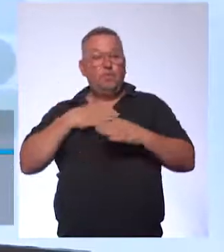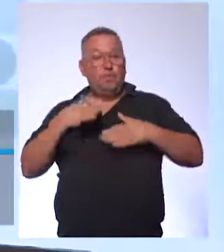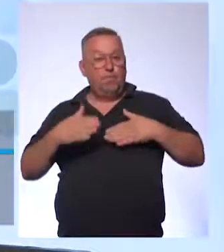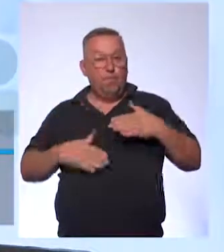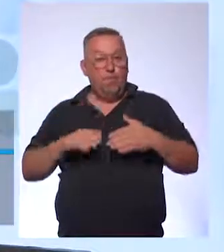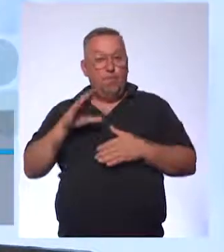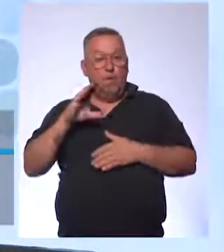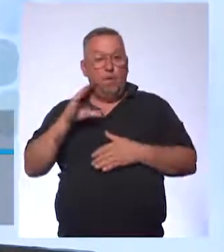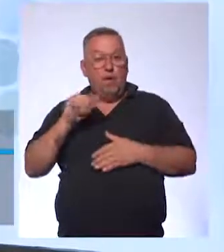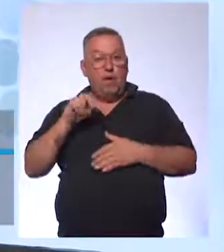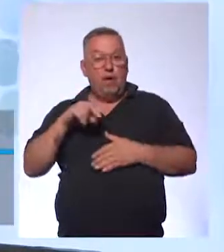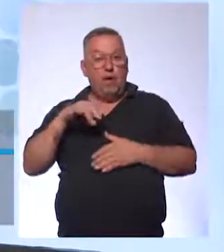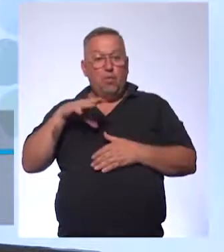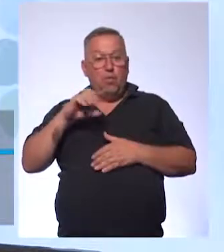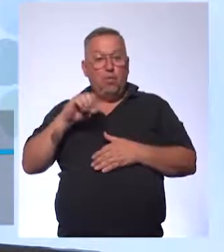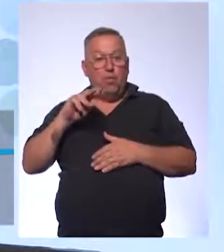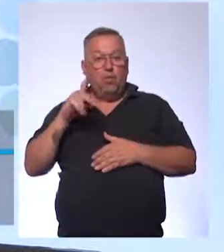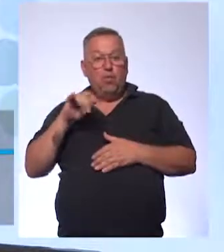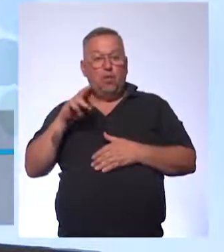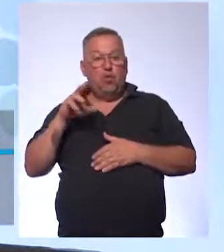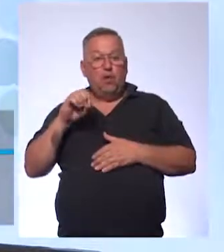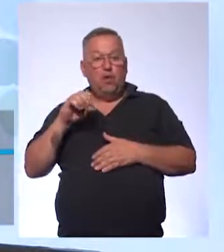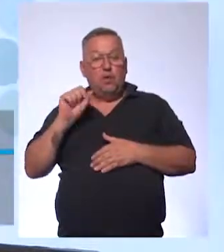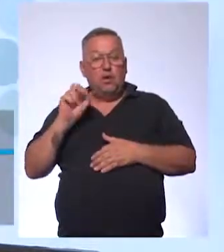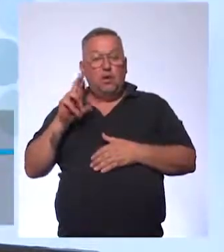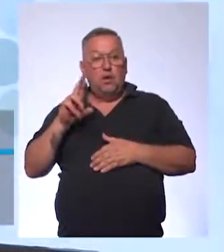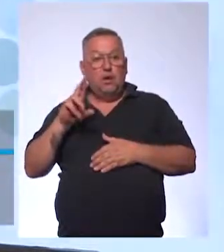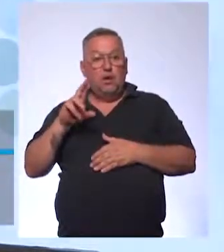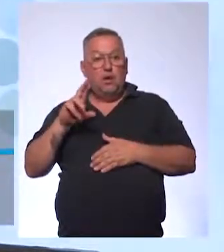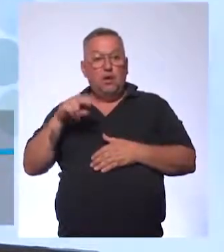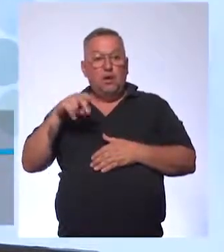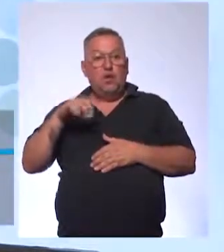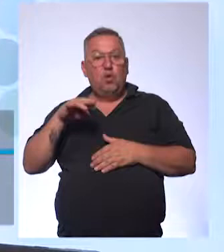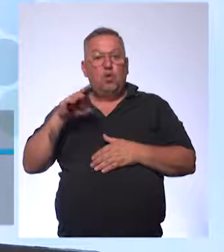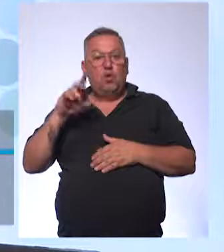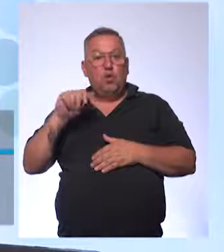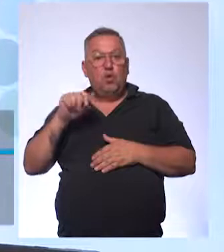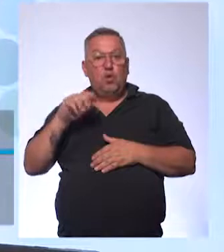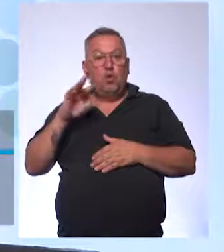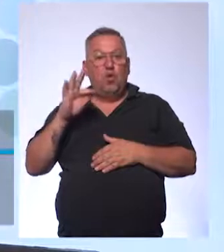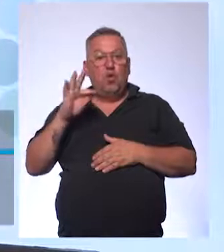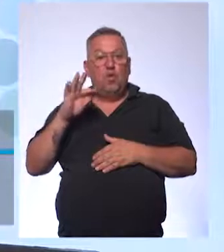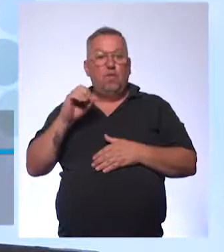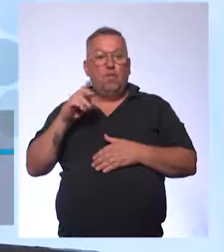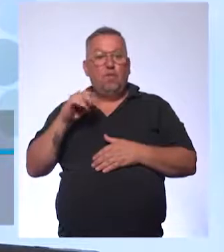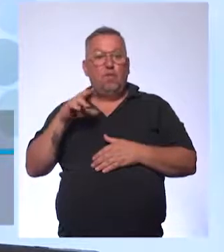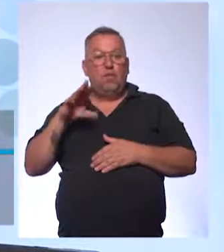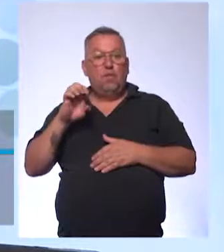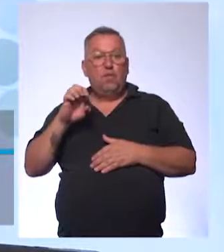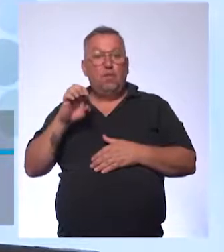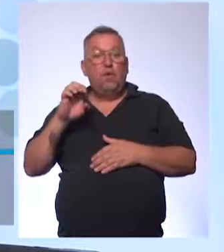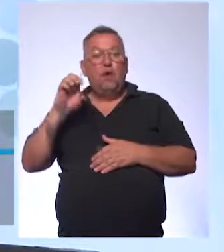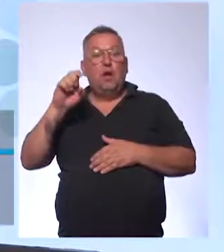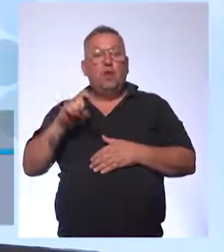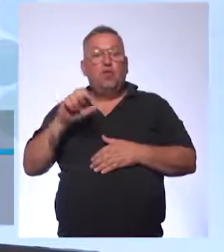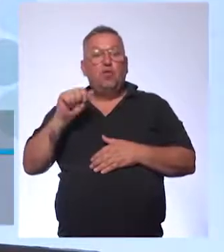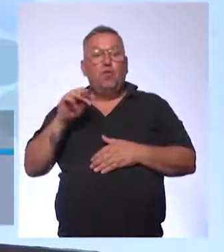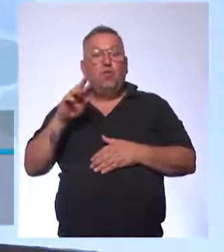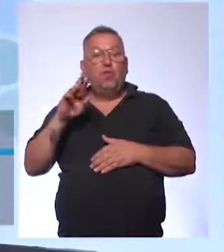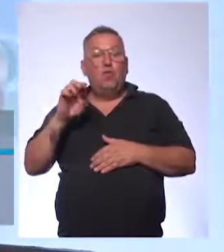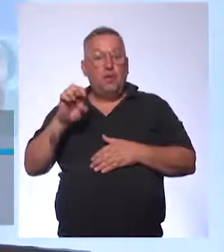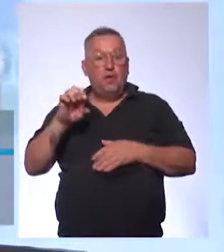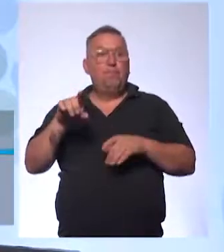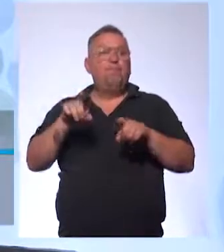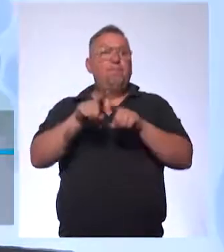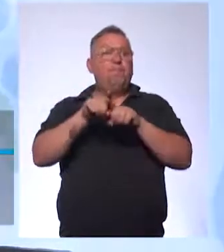de carbono, hidrogênio, oxigênio, nitrogênio, fósforo e enxofre, tá bom?